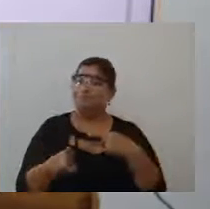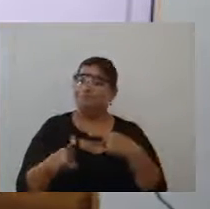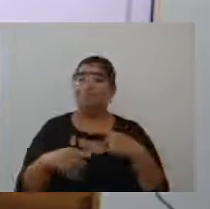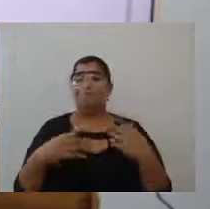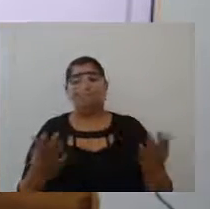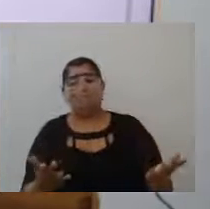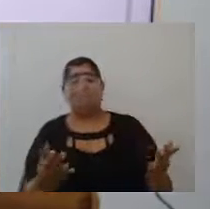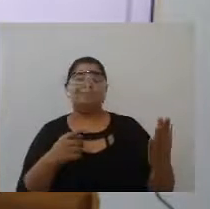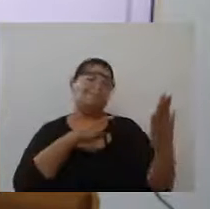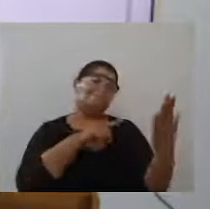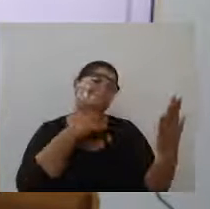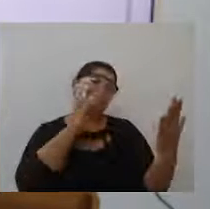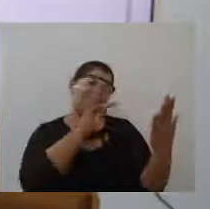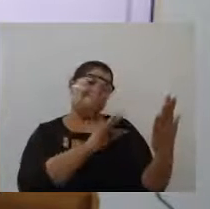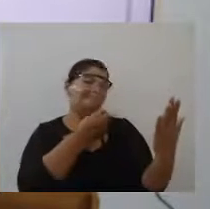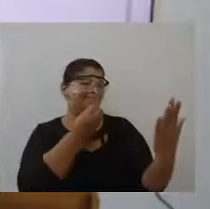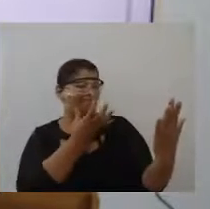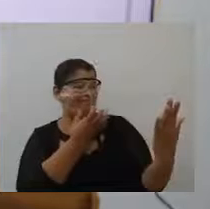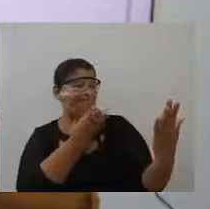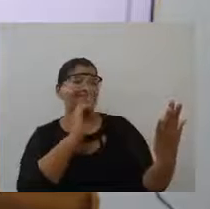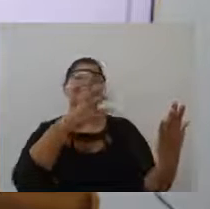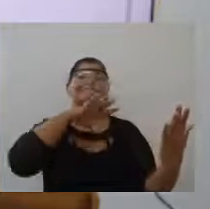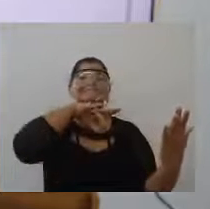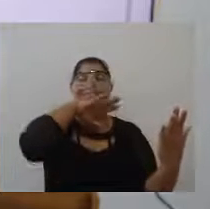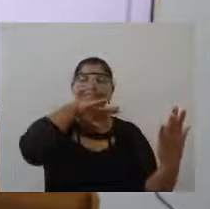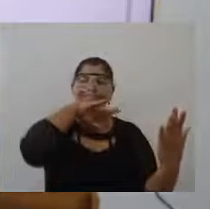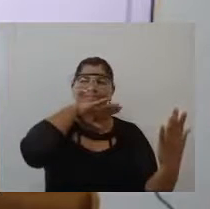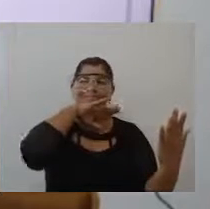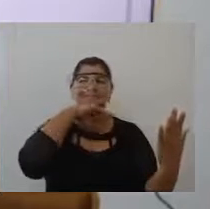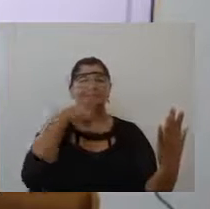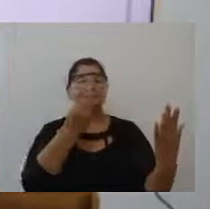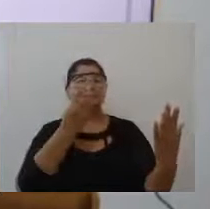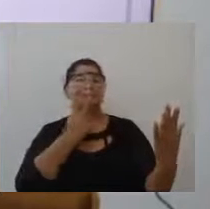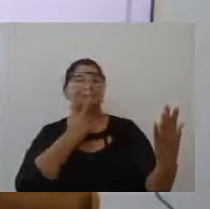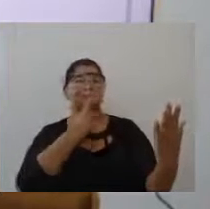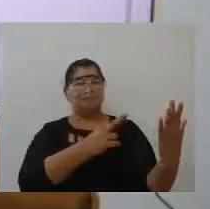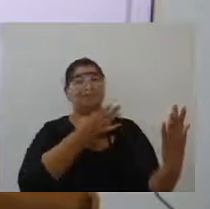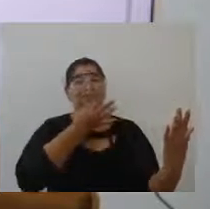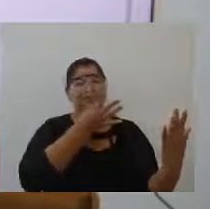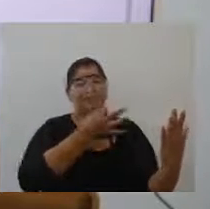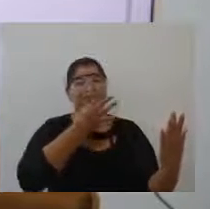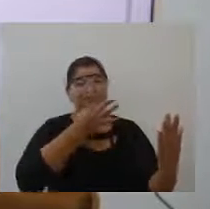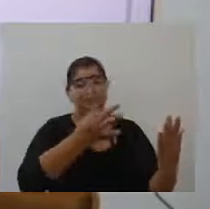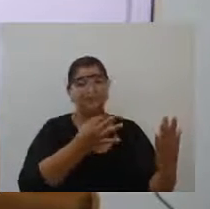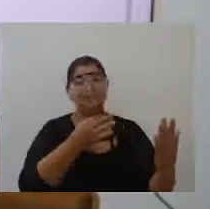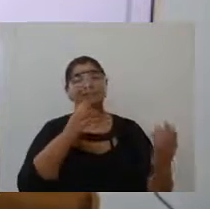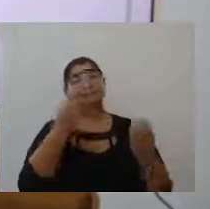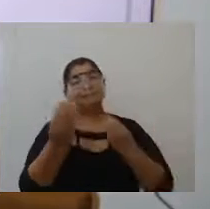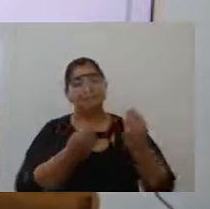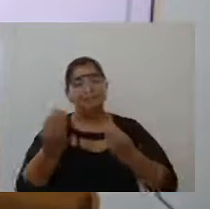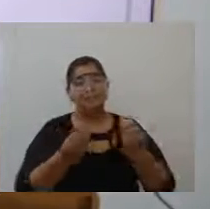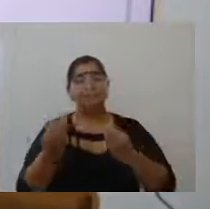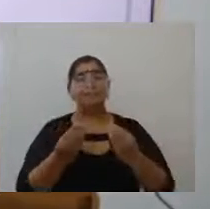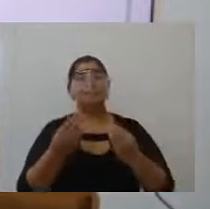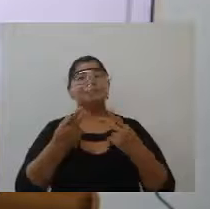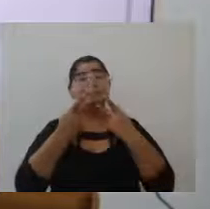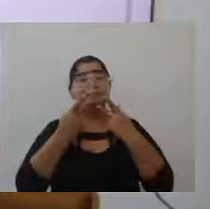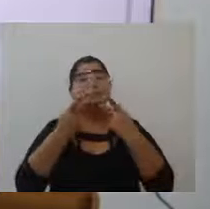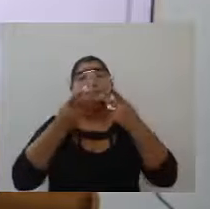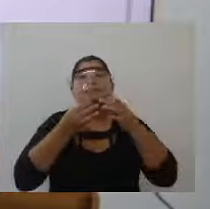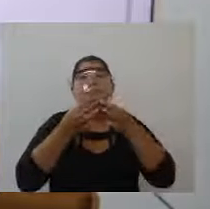o texto bom ou pode achar o texto ruim. Você tem que dar o seu julgamento. Você tem que dar o seu